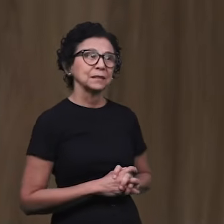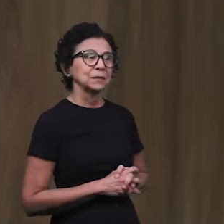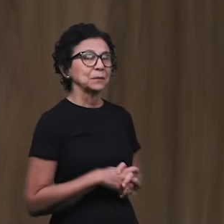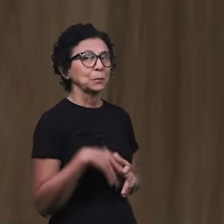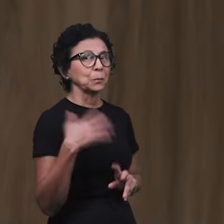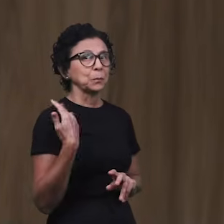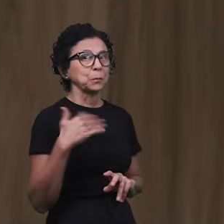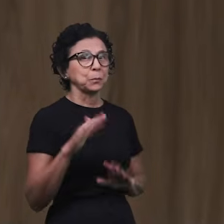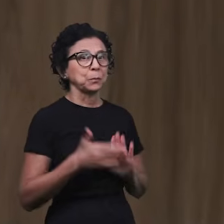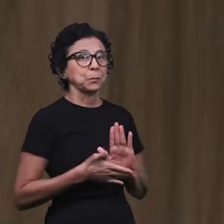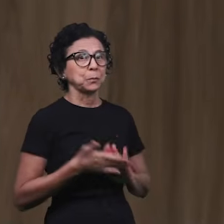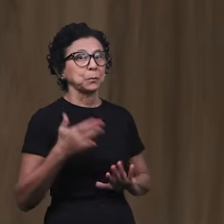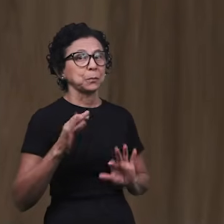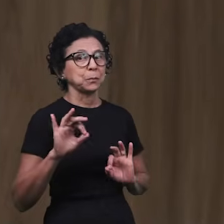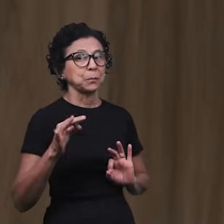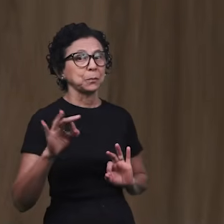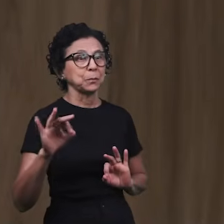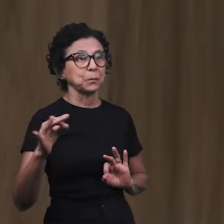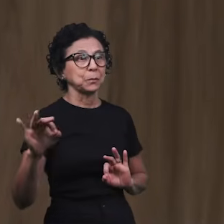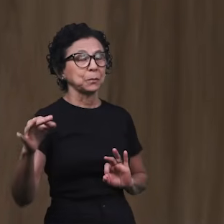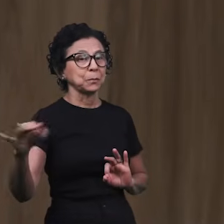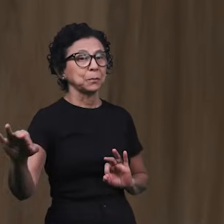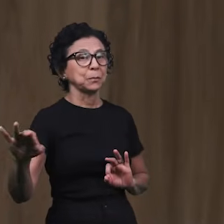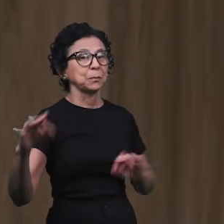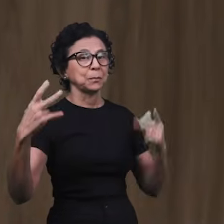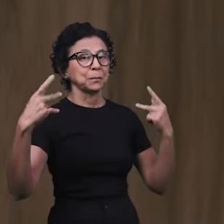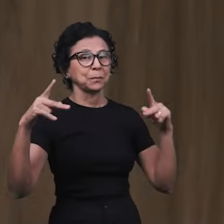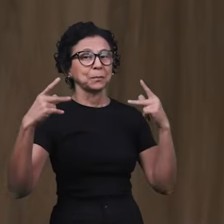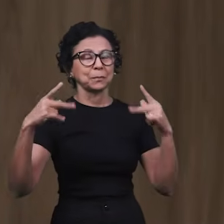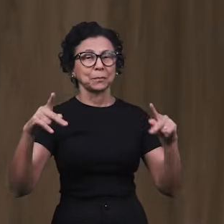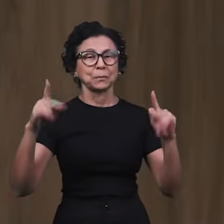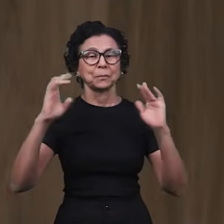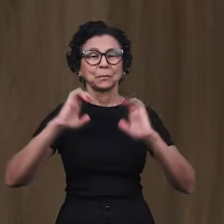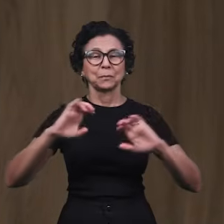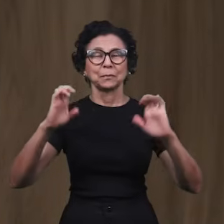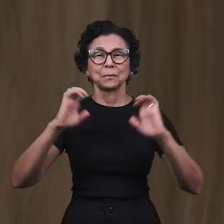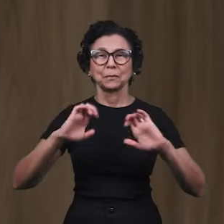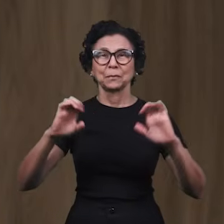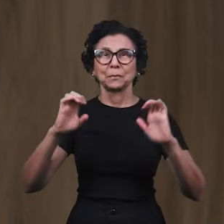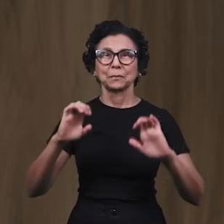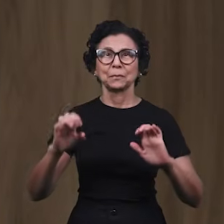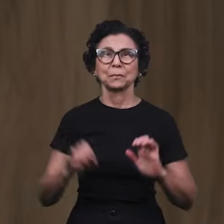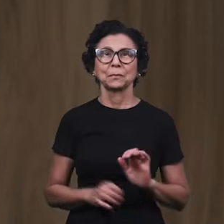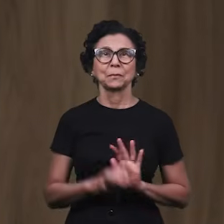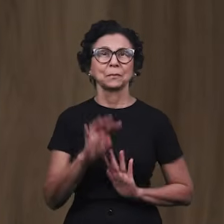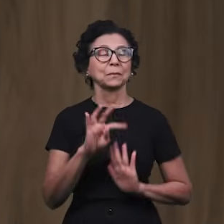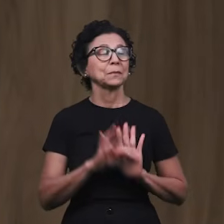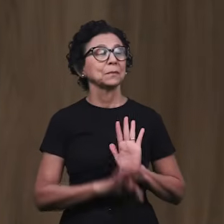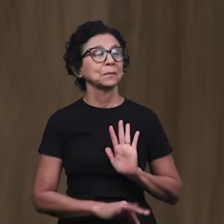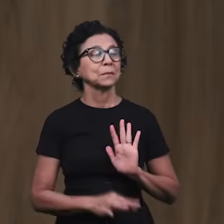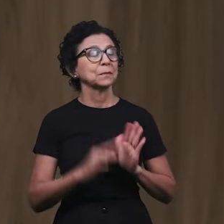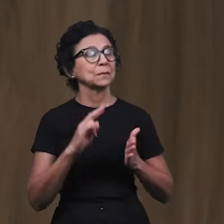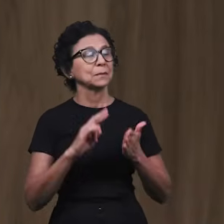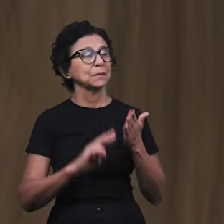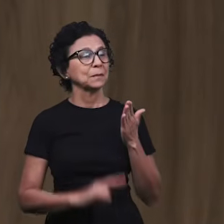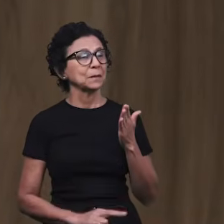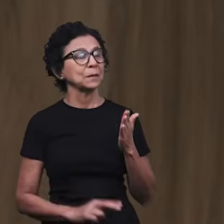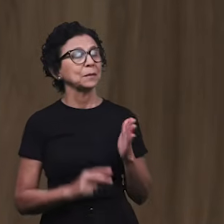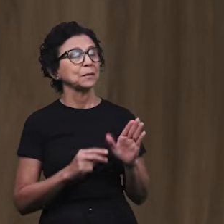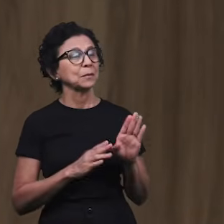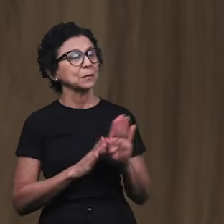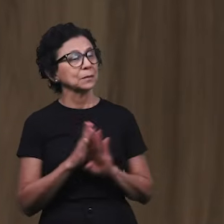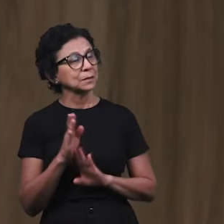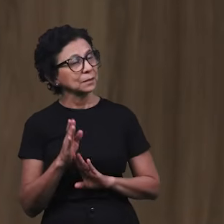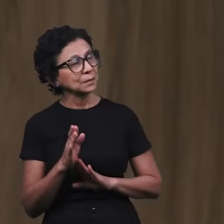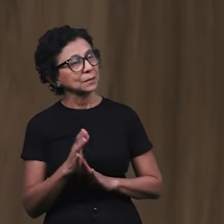1.200 quilômetros andando, pregando, levando a semente, qual texto você deixa para os pais, qual o